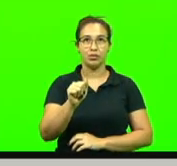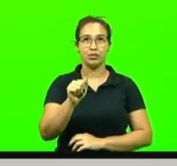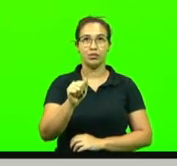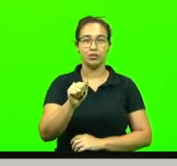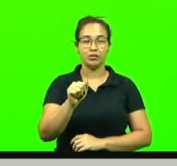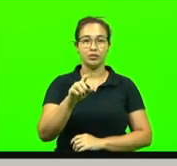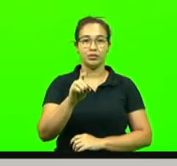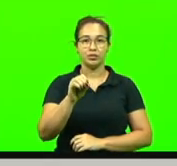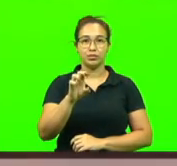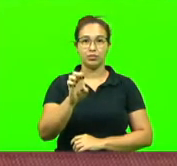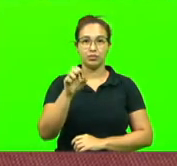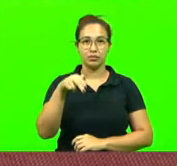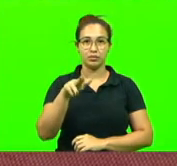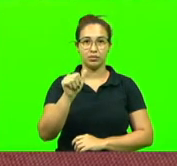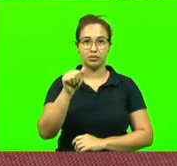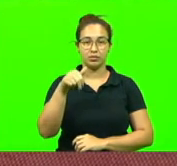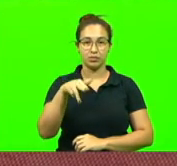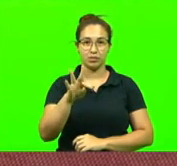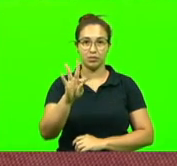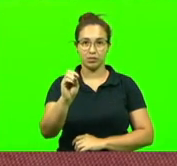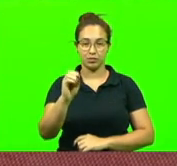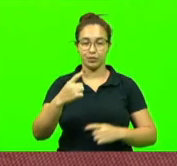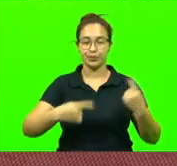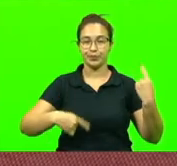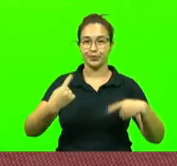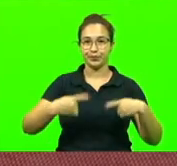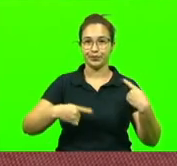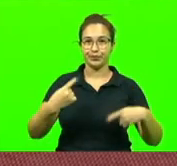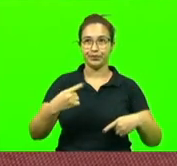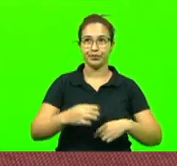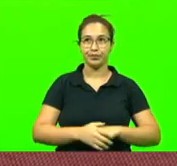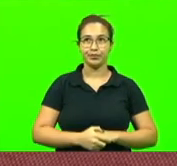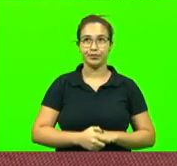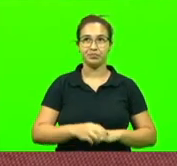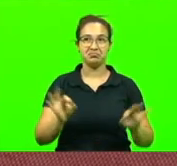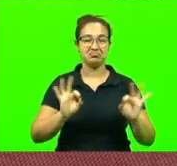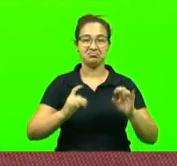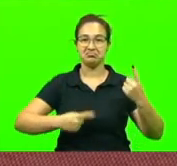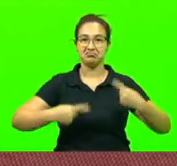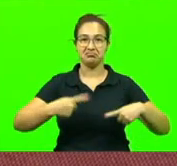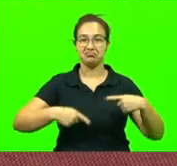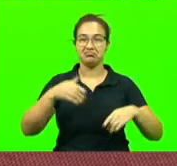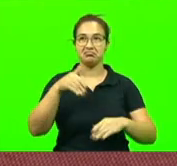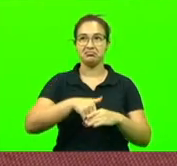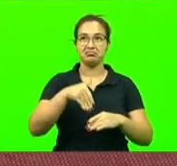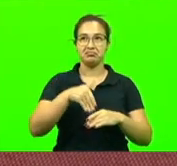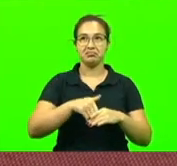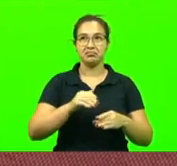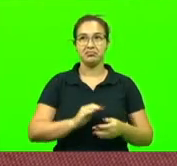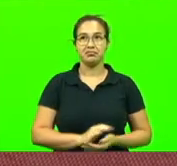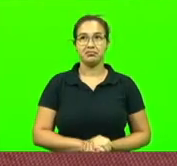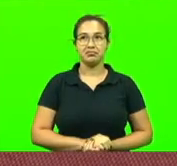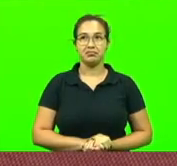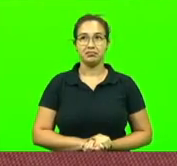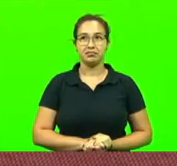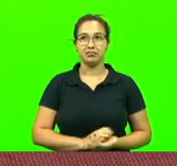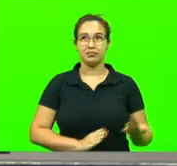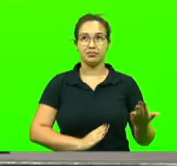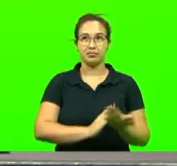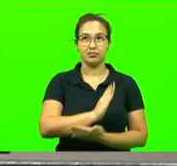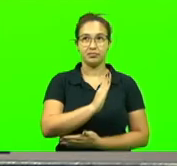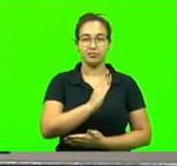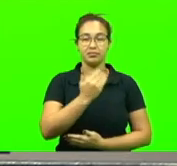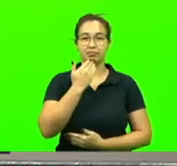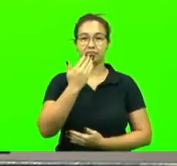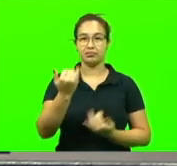do Encanto. Em discussão? Não havendo quem queira discutir, em votação. Aprovado o